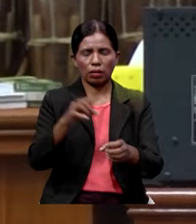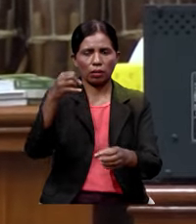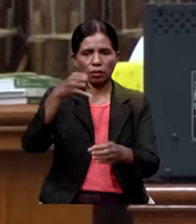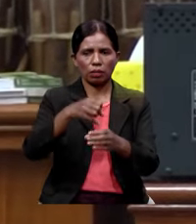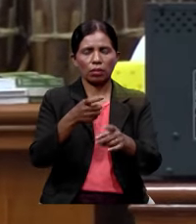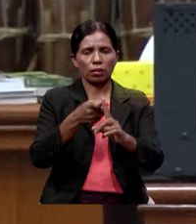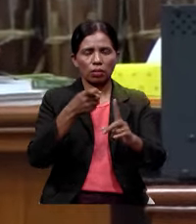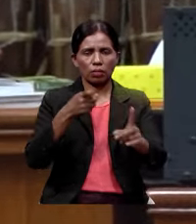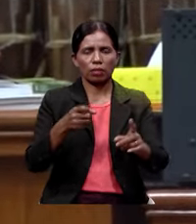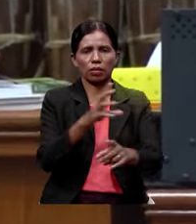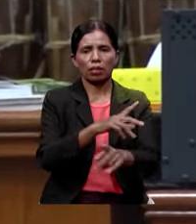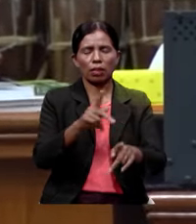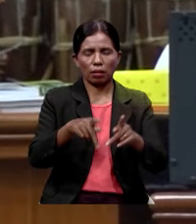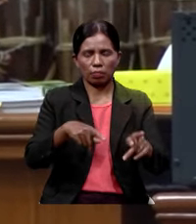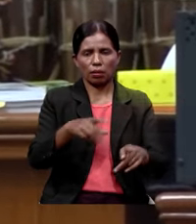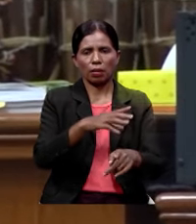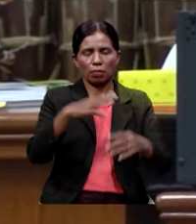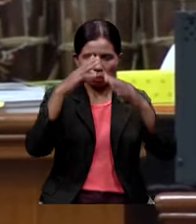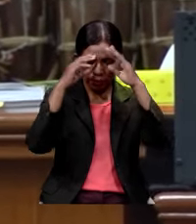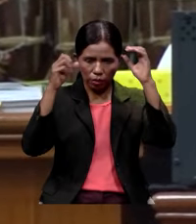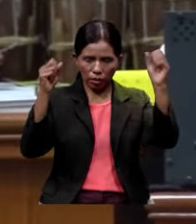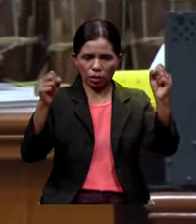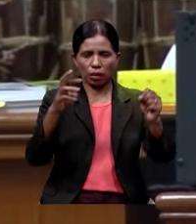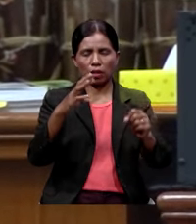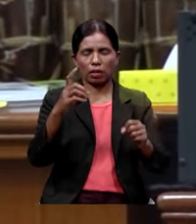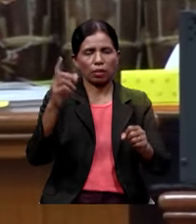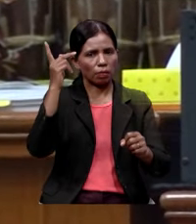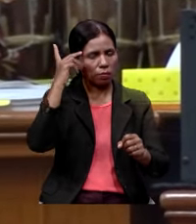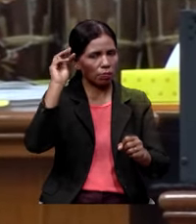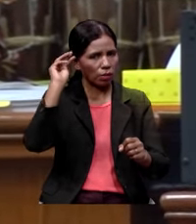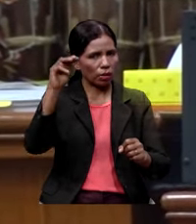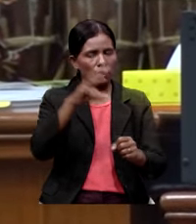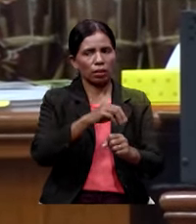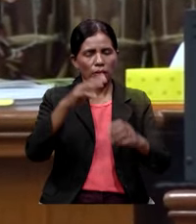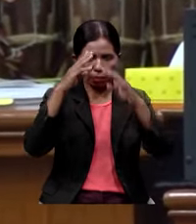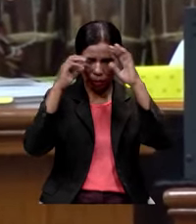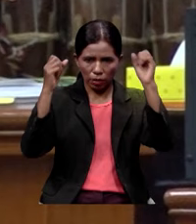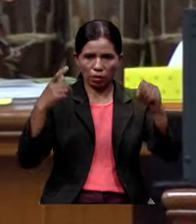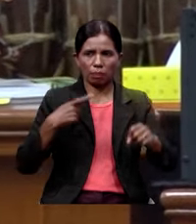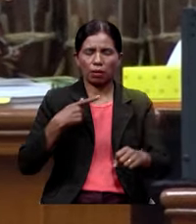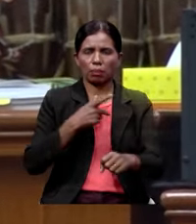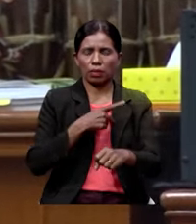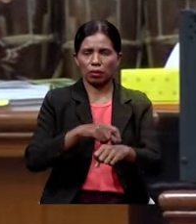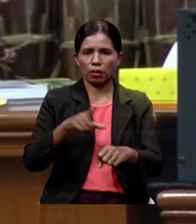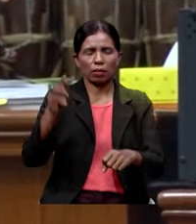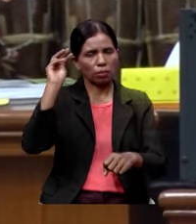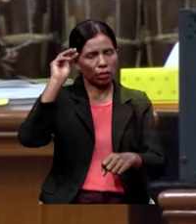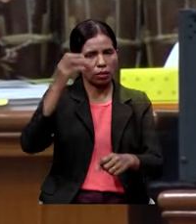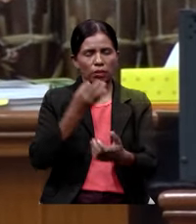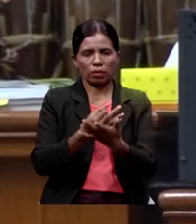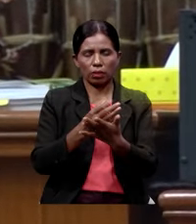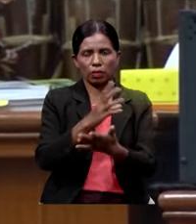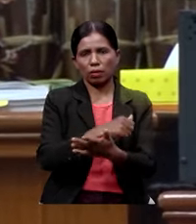Rússia ex-titular Sira, Rússia Presidente da República, Primeiro-Ministro, Presidente do Parlamento Nacional, Ministério Finanças